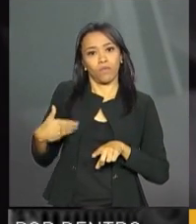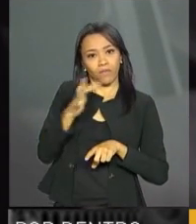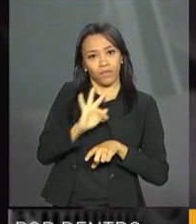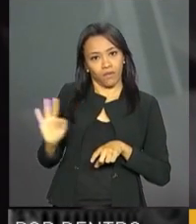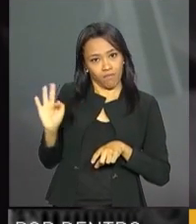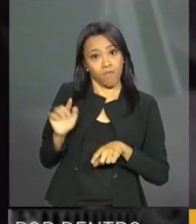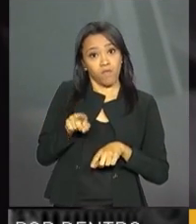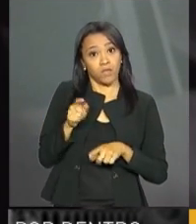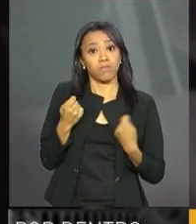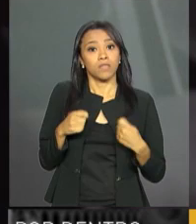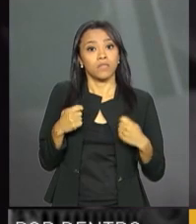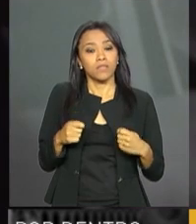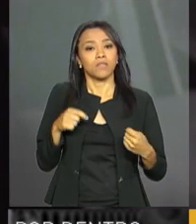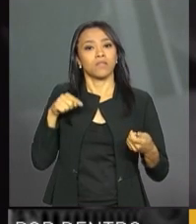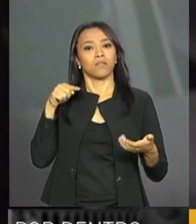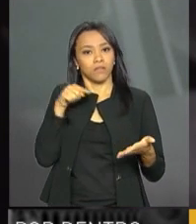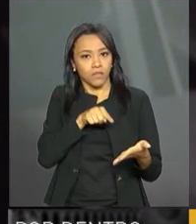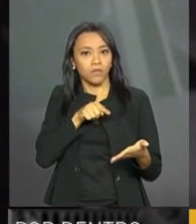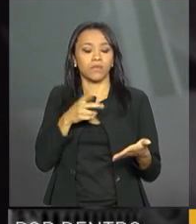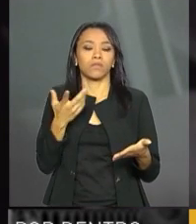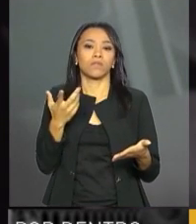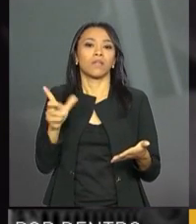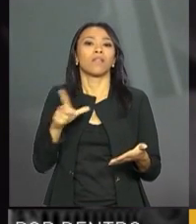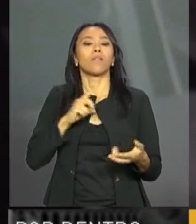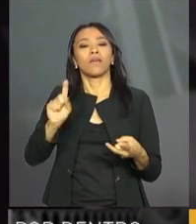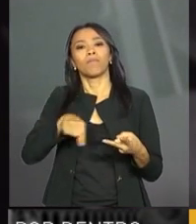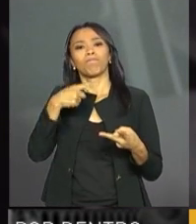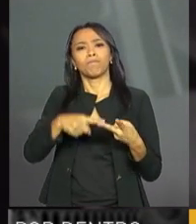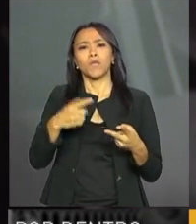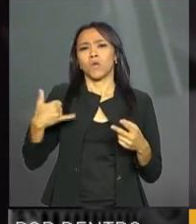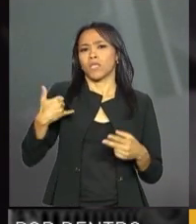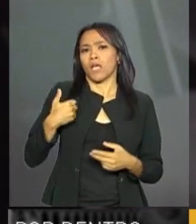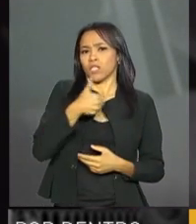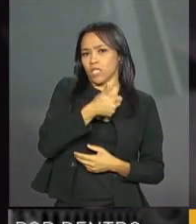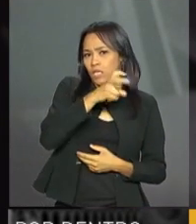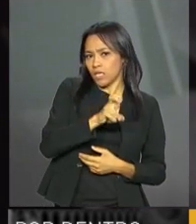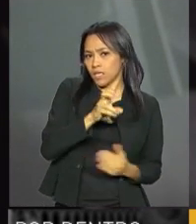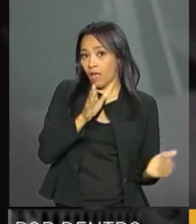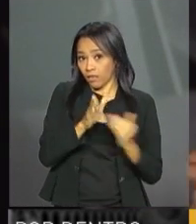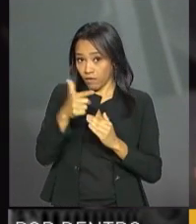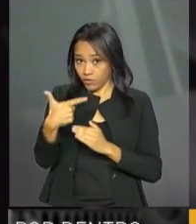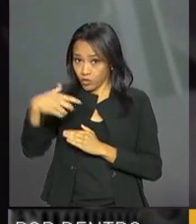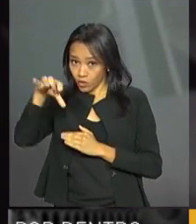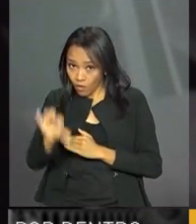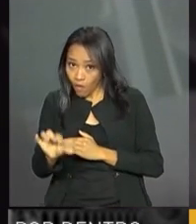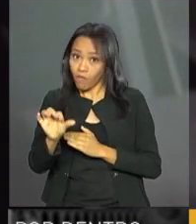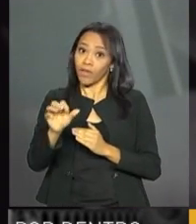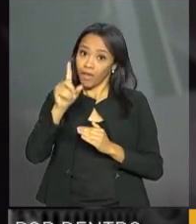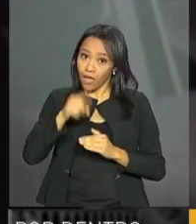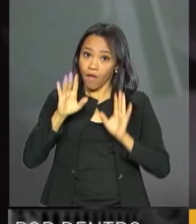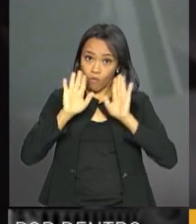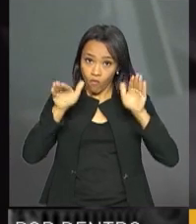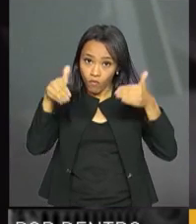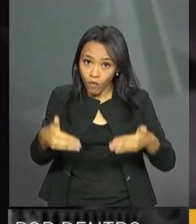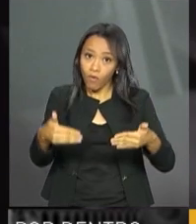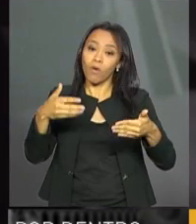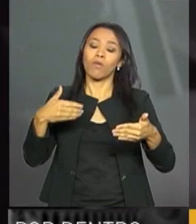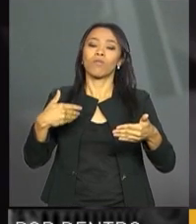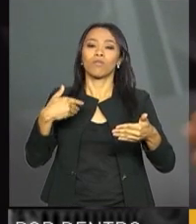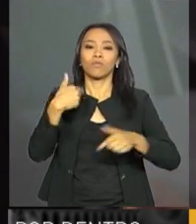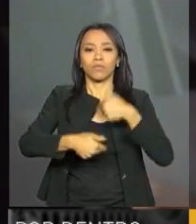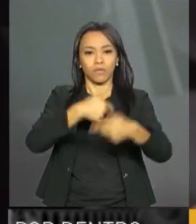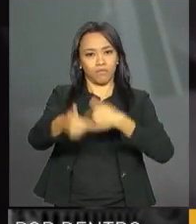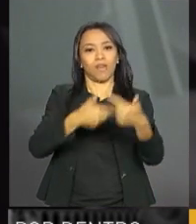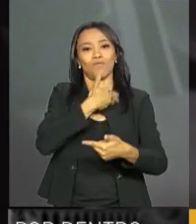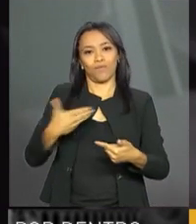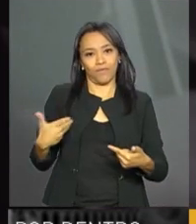precisa também além desse requisito ter de 15 a 29 anos que é o público alvo a faixa etária dos programas do